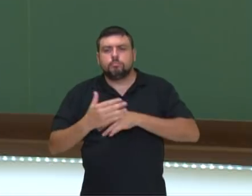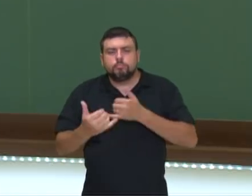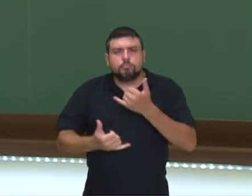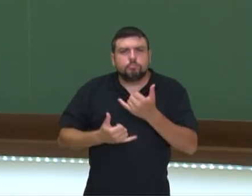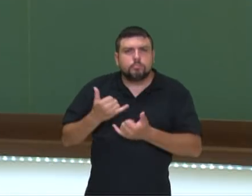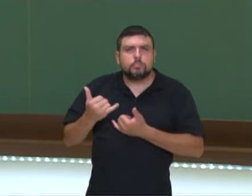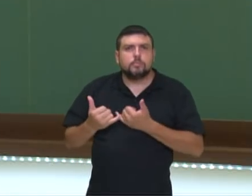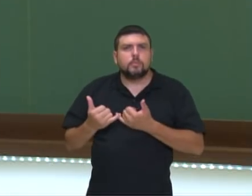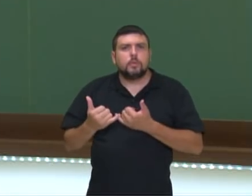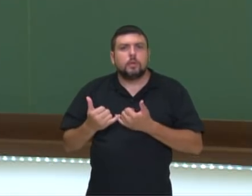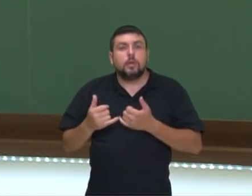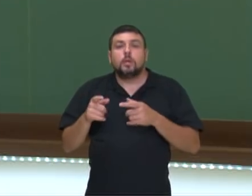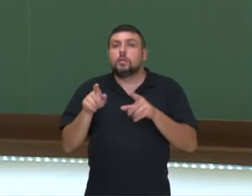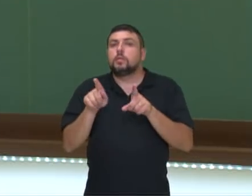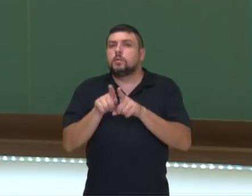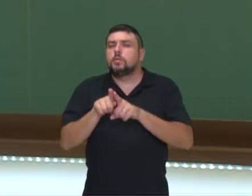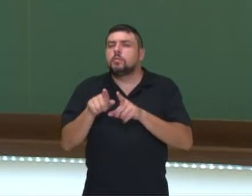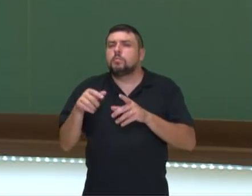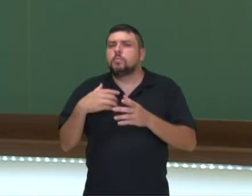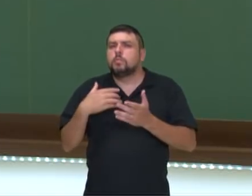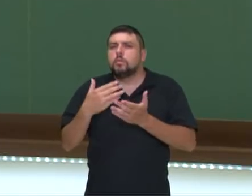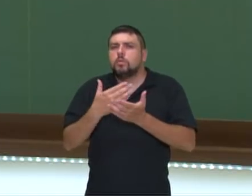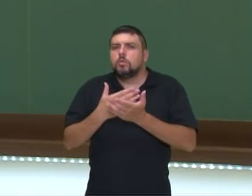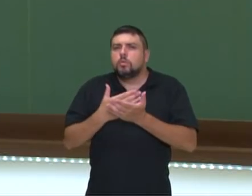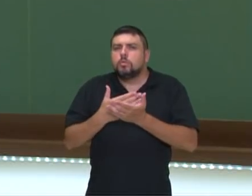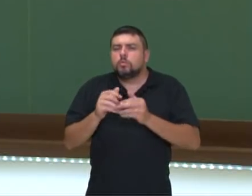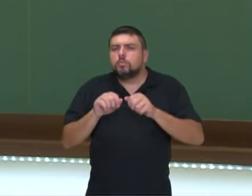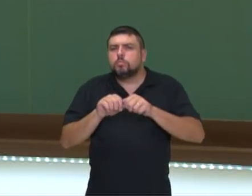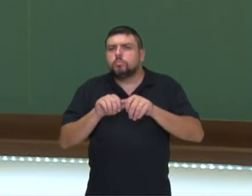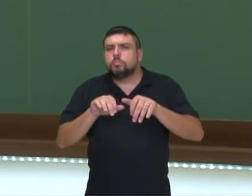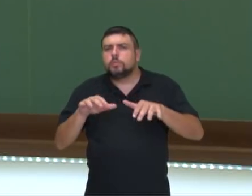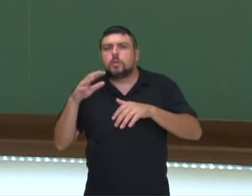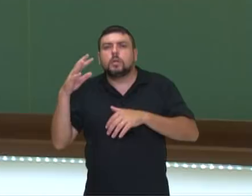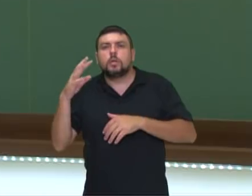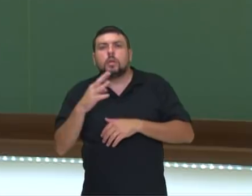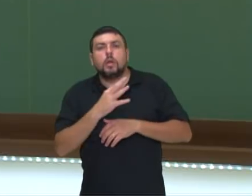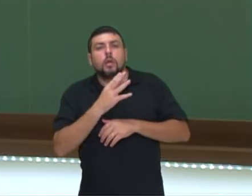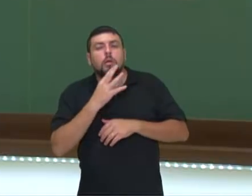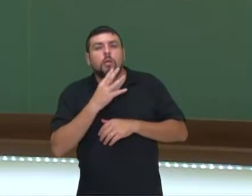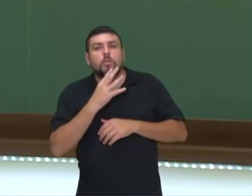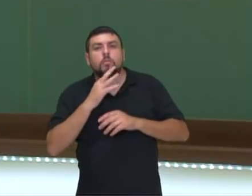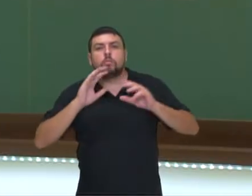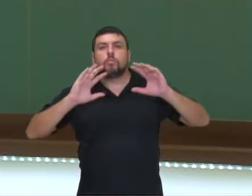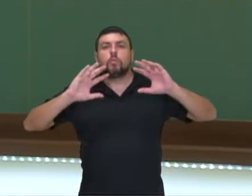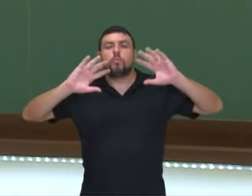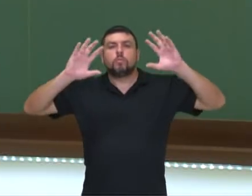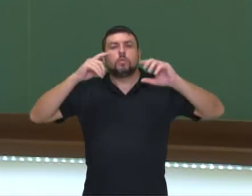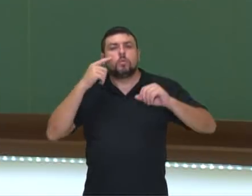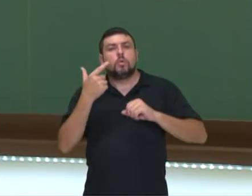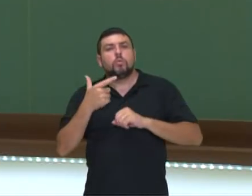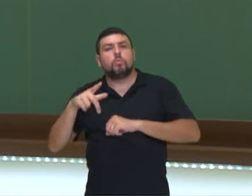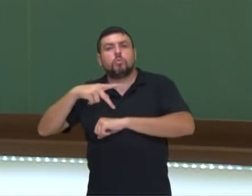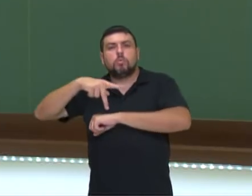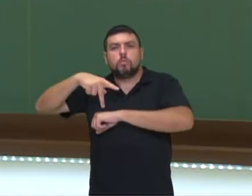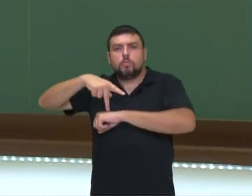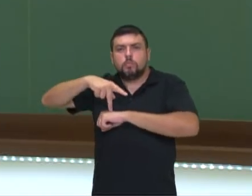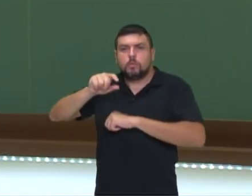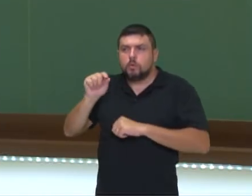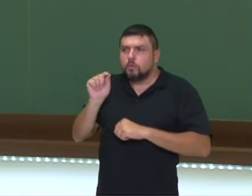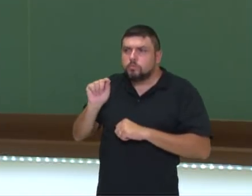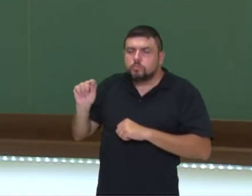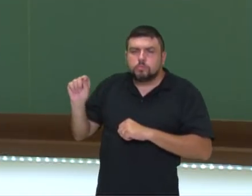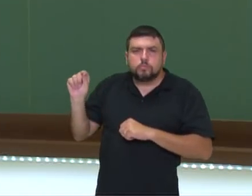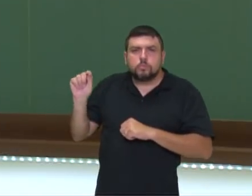e dessa maneira ele começou a ser conhecido, ele começou a ser divulgado em outros países que viam esses